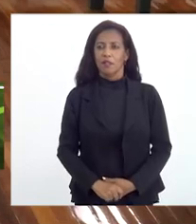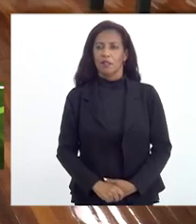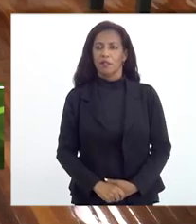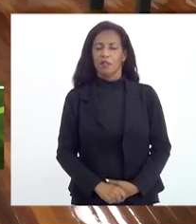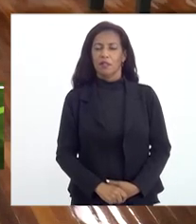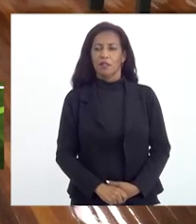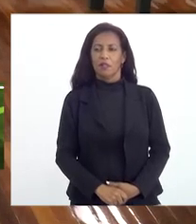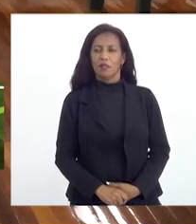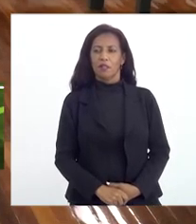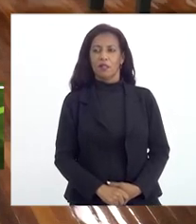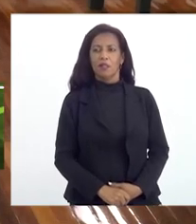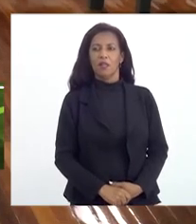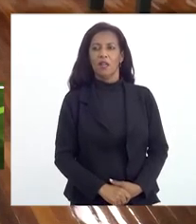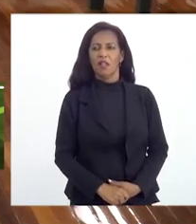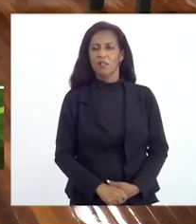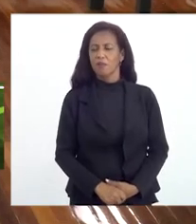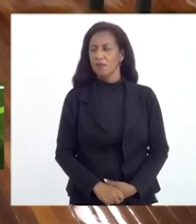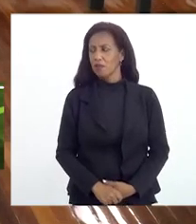frente.